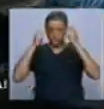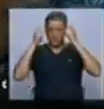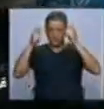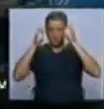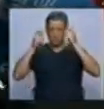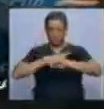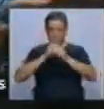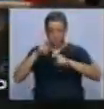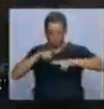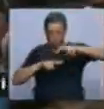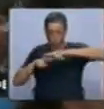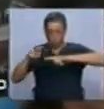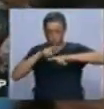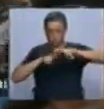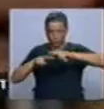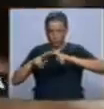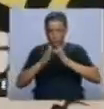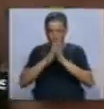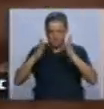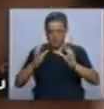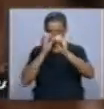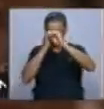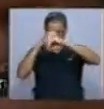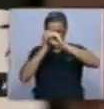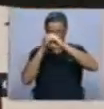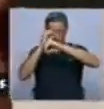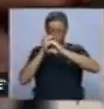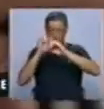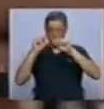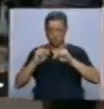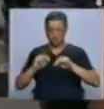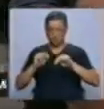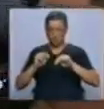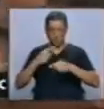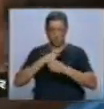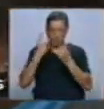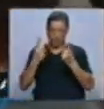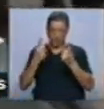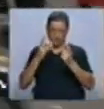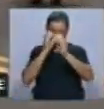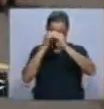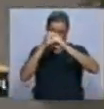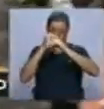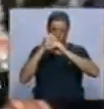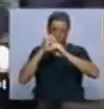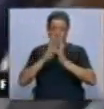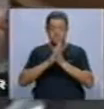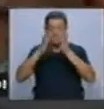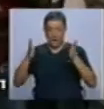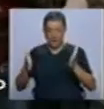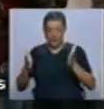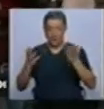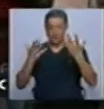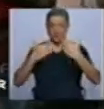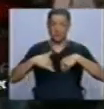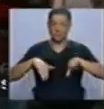impedir a construção daquilo que poderá ser o maior telescópio à face da Terra, o 30-meter Telescope. Só que os anciões